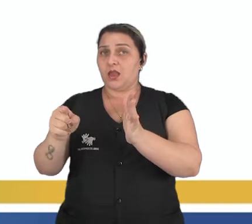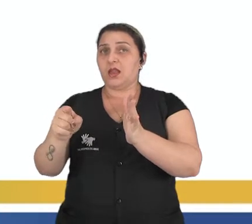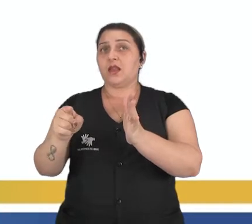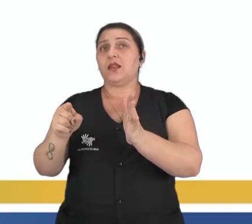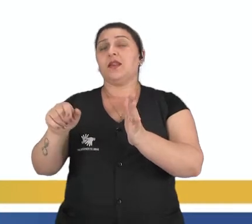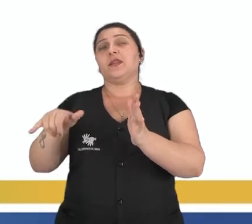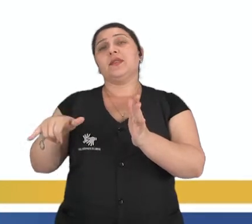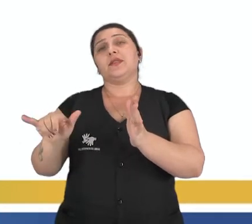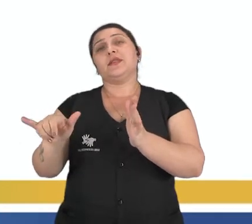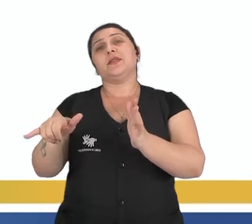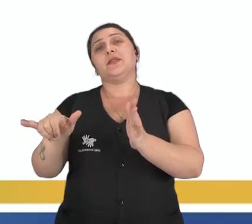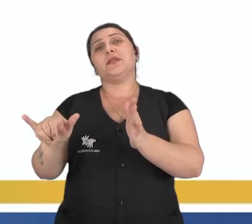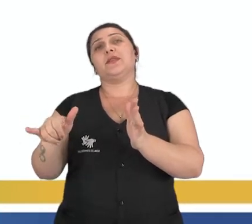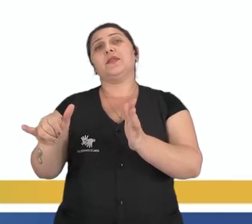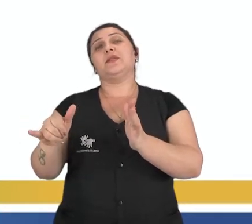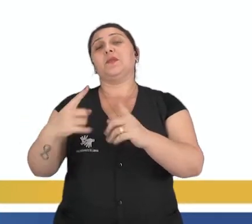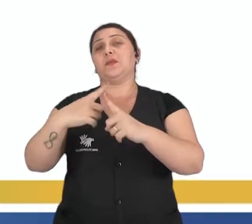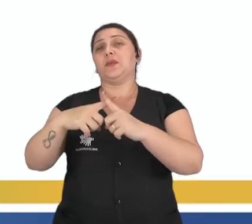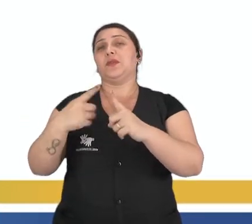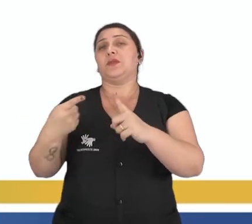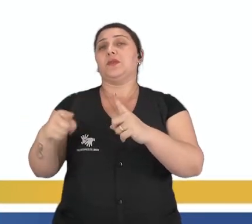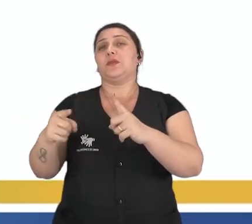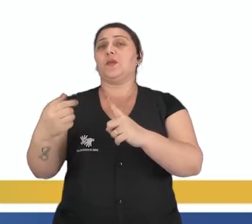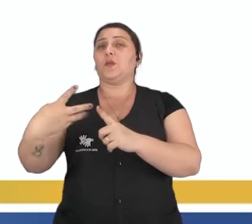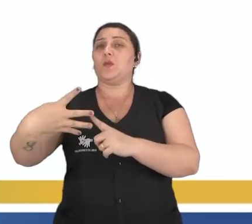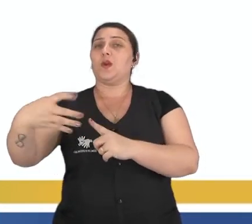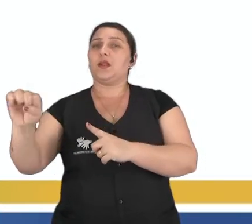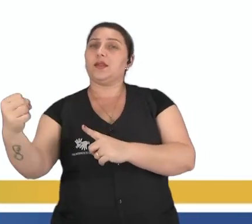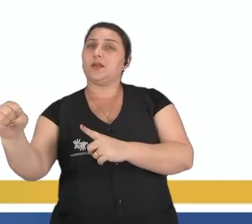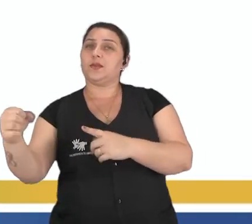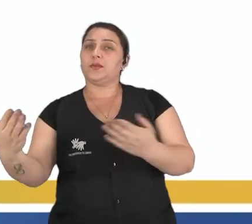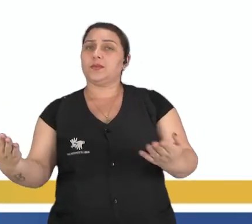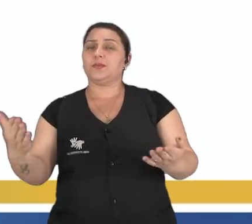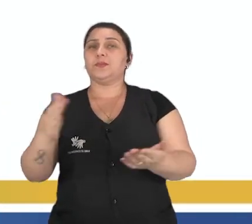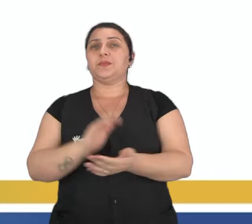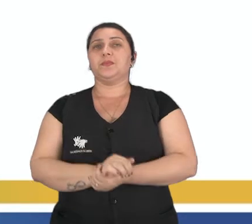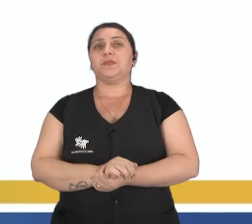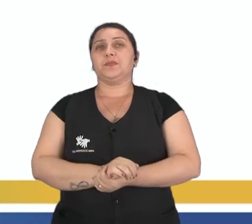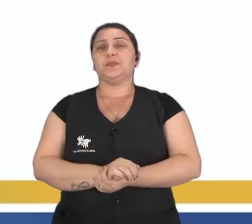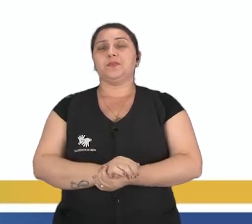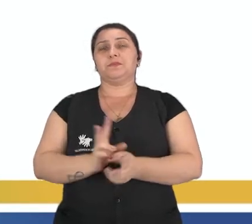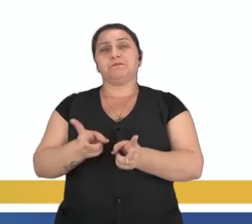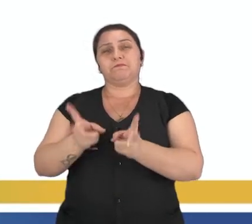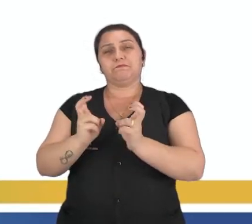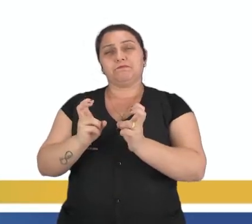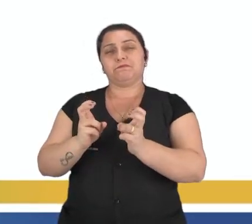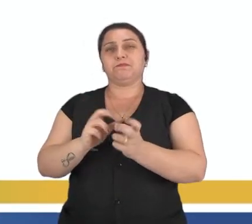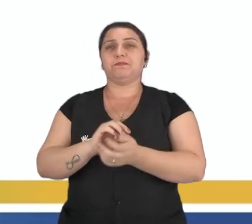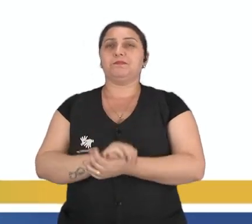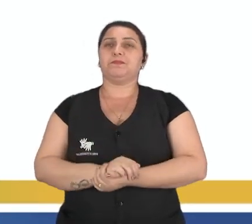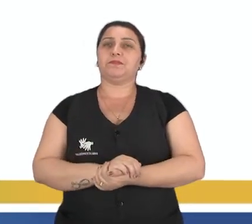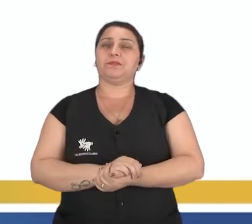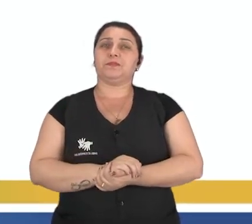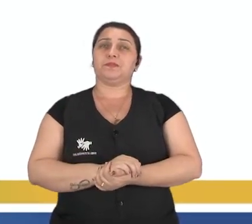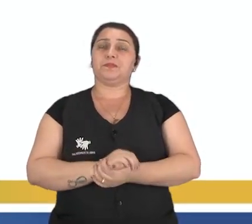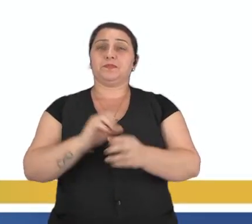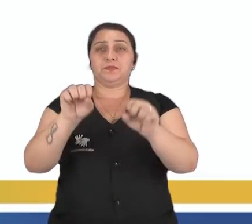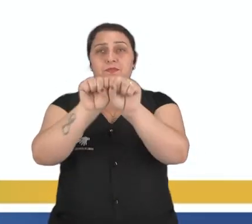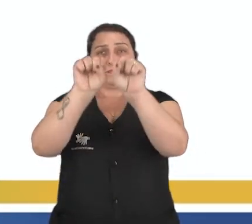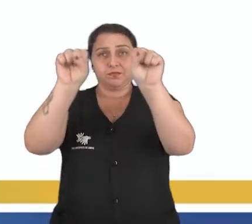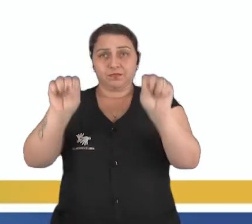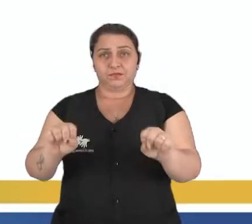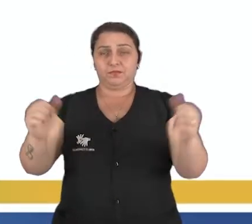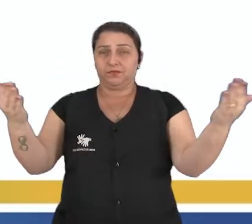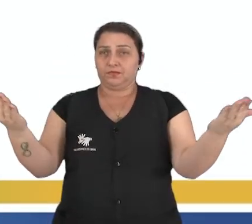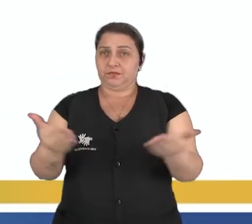y multiplicado por y, que dá 48. Notou o que aconteceu aqui? O meu sistema agora,